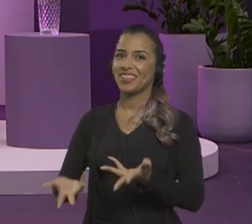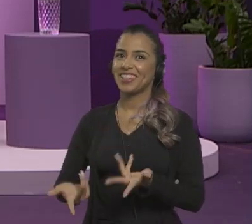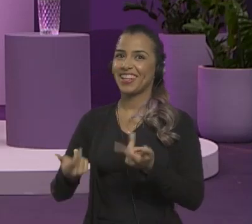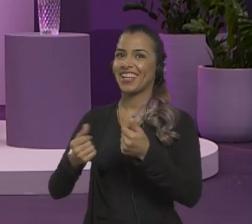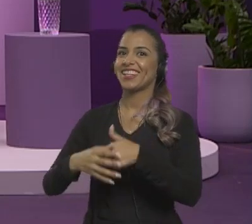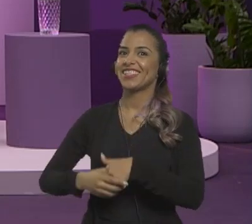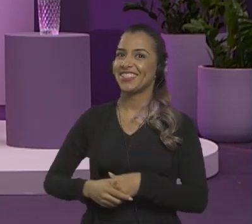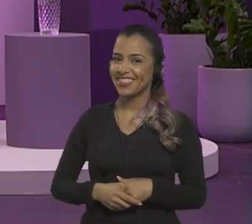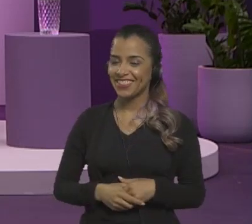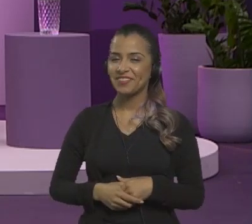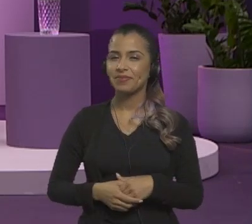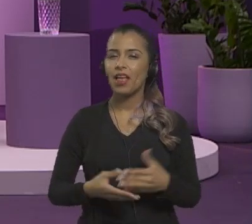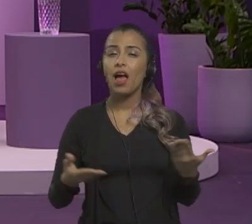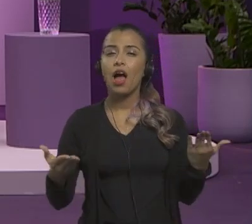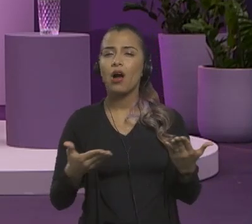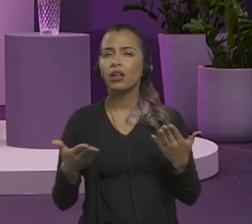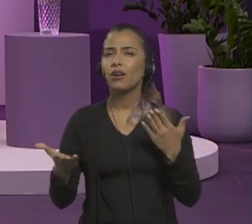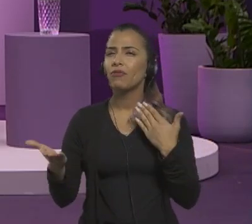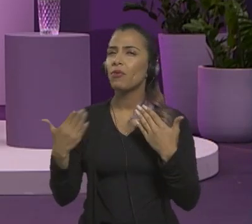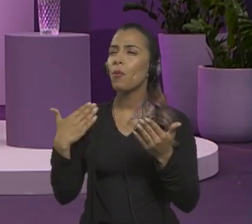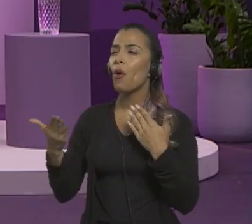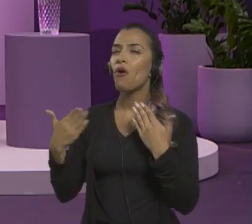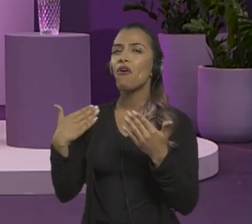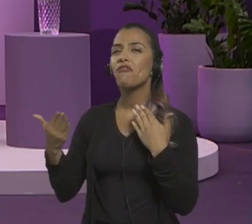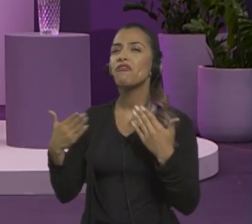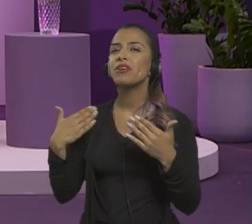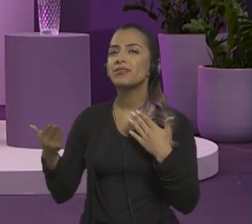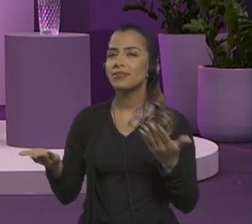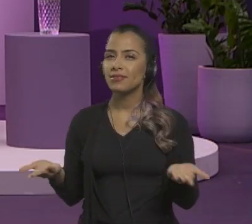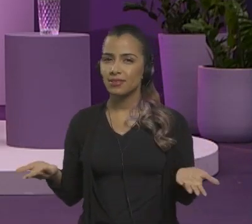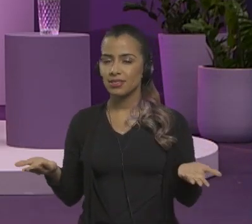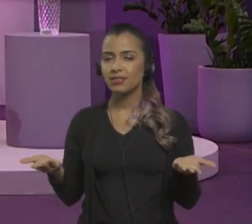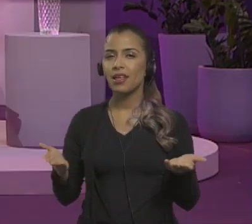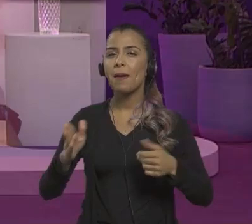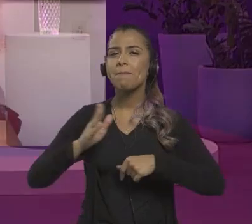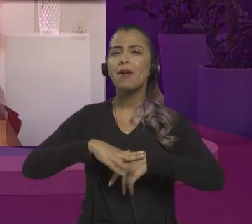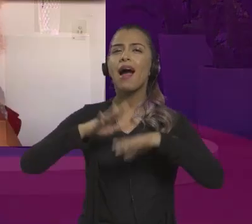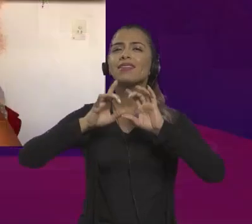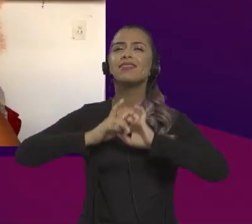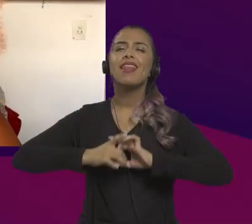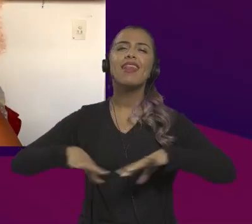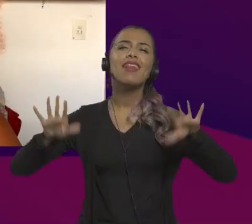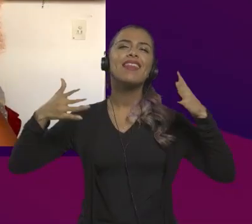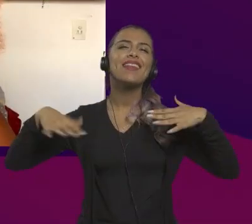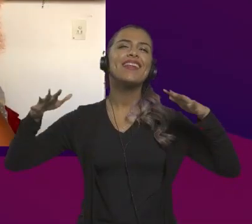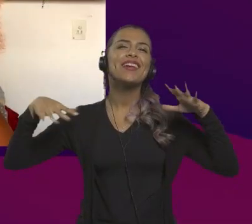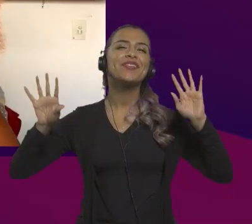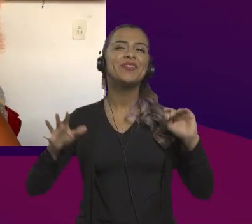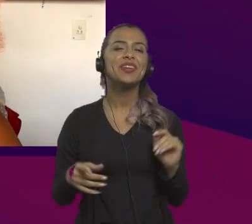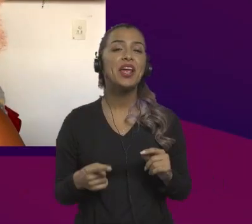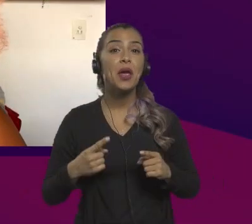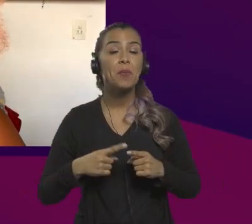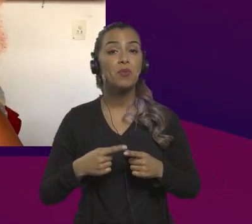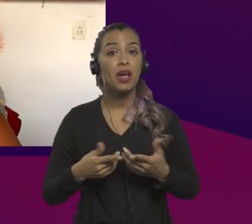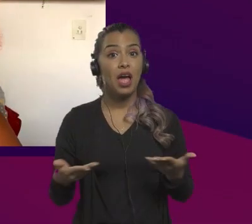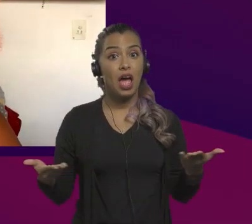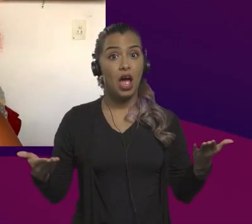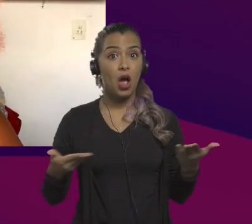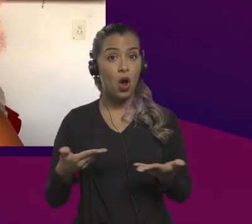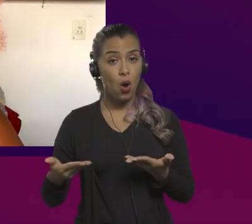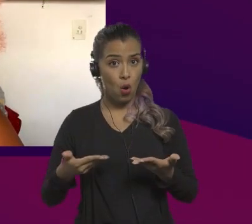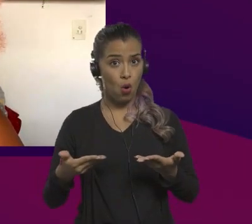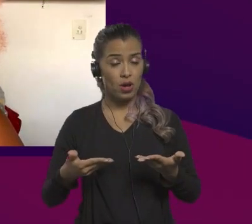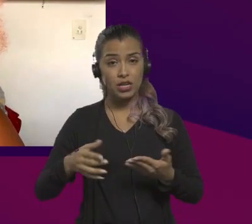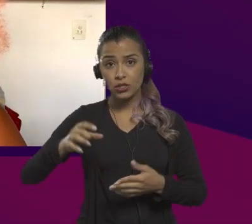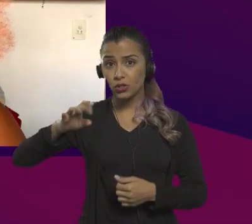A todo mundo aqui na tela, vamos conversar, vamos, né, uma conversa mais livre, porque a gente não está só falando aqui nesse evento com